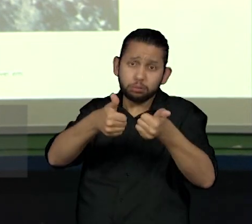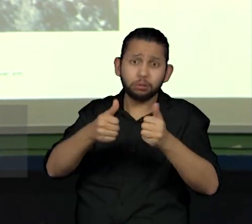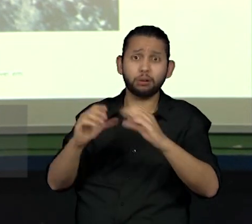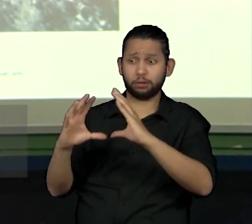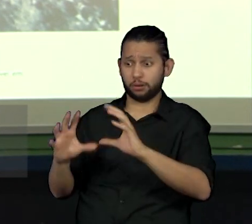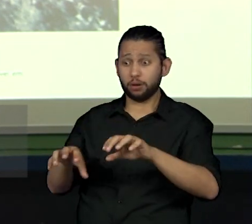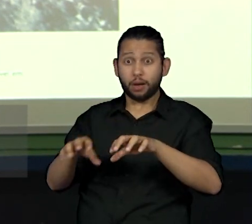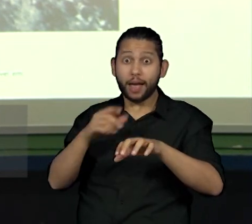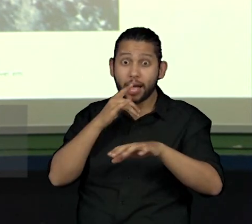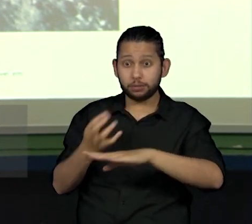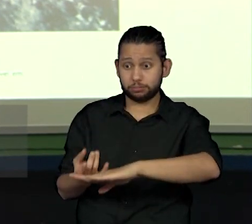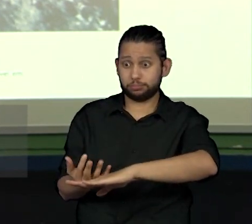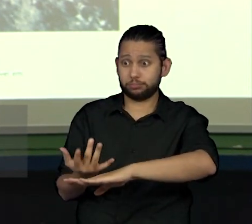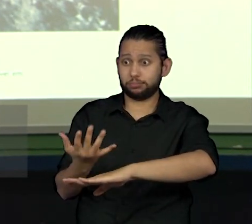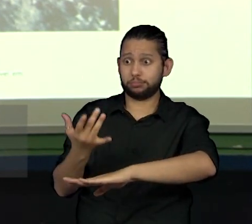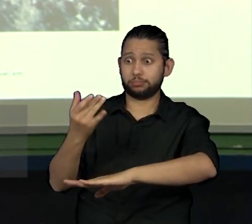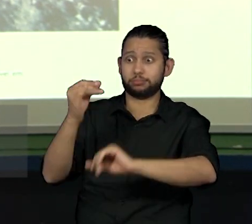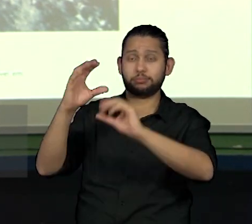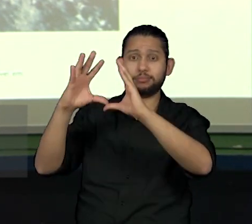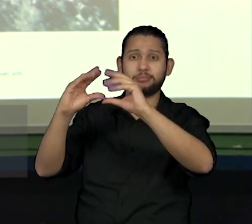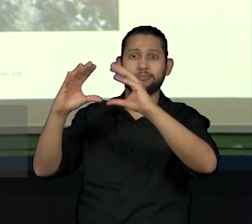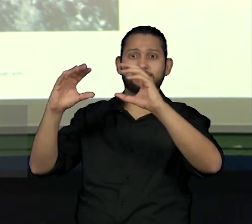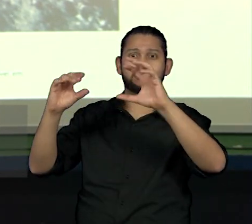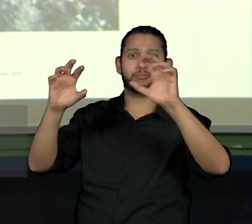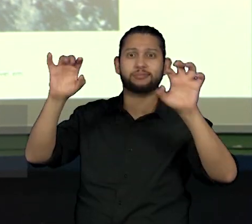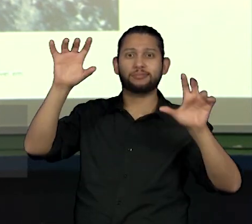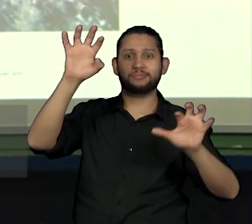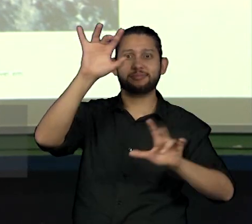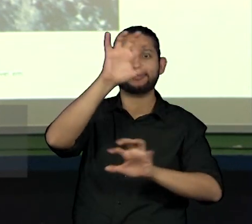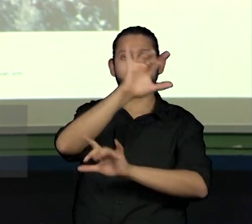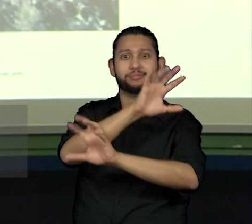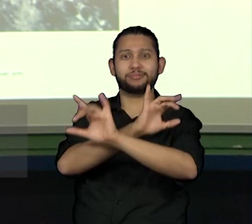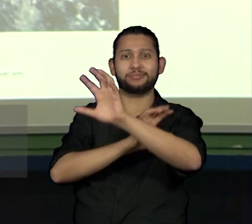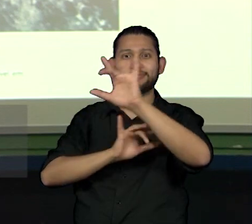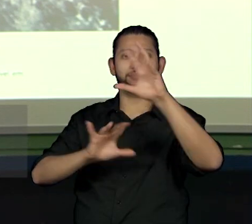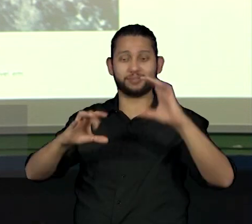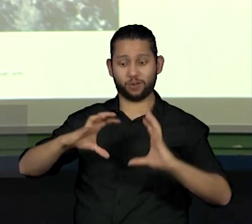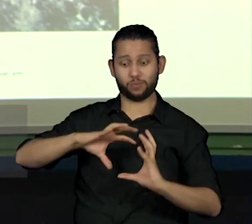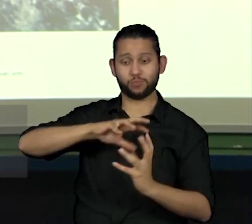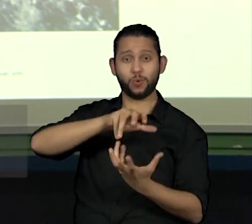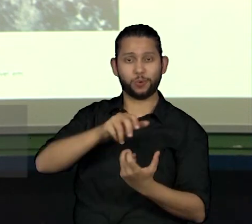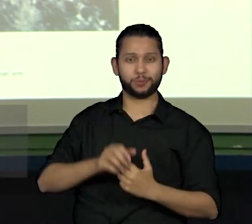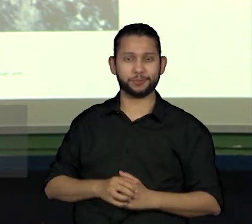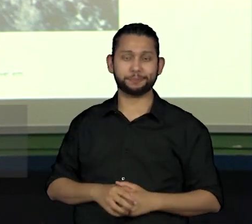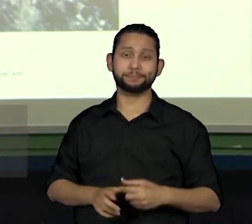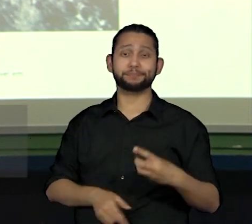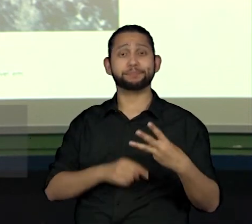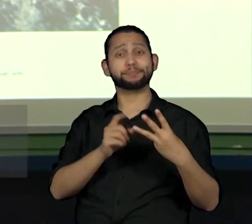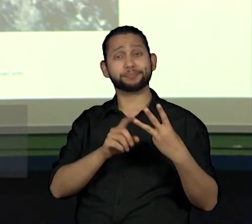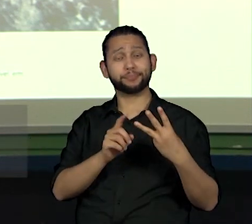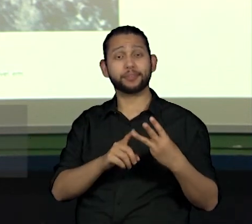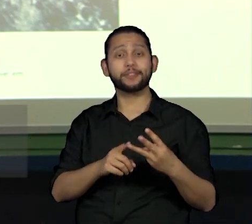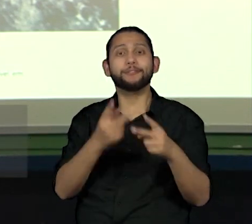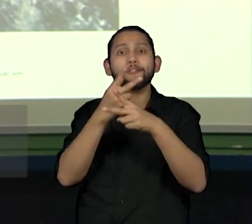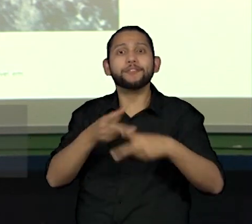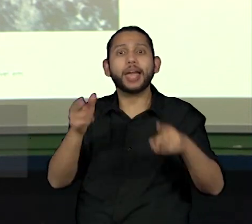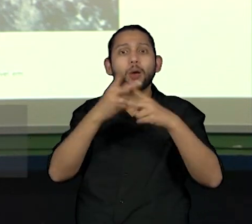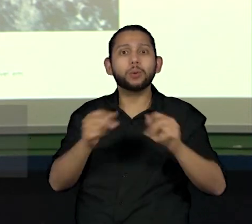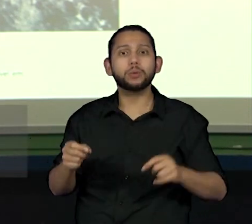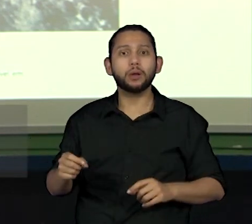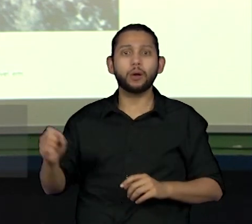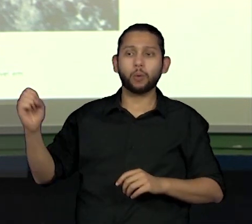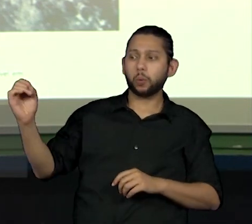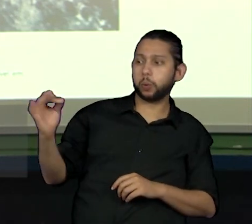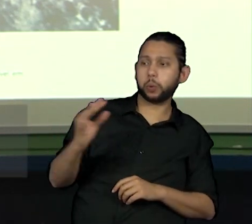Então, as duas se relacionam e vai formar as nuvens. Ah, professor, os ventos? Sim, os ventos. Né? A gente